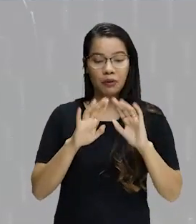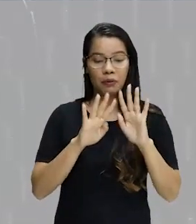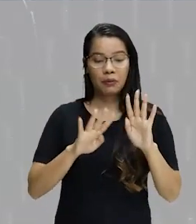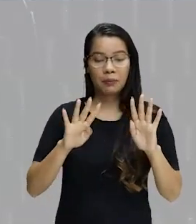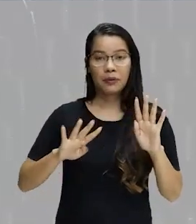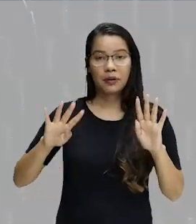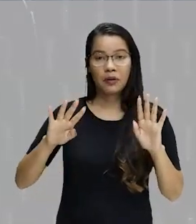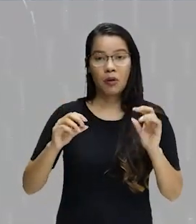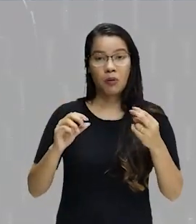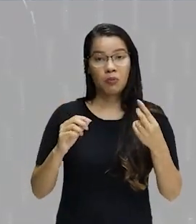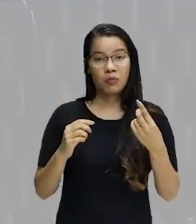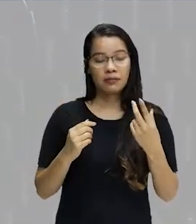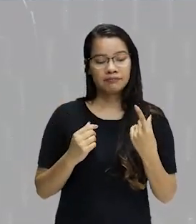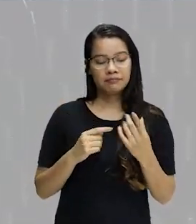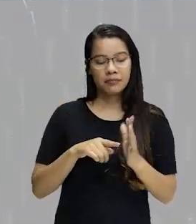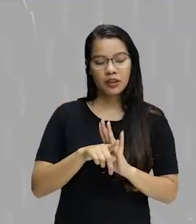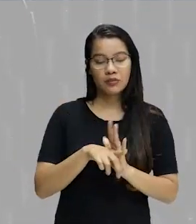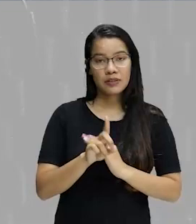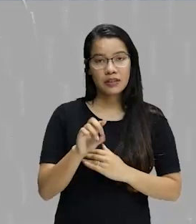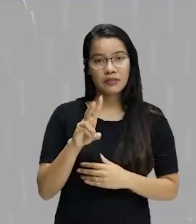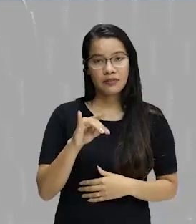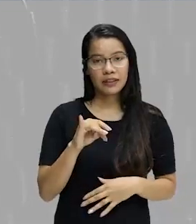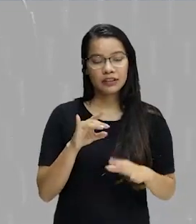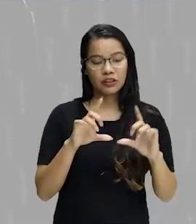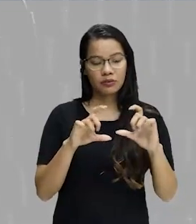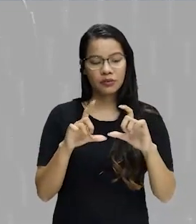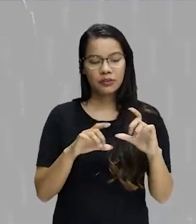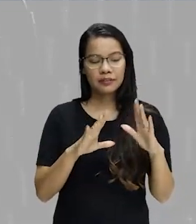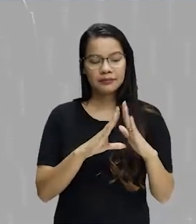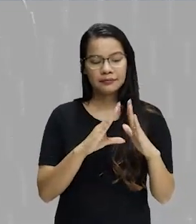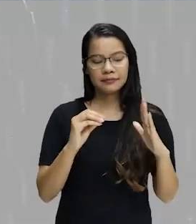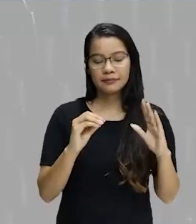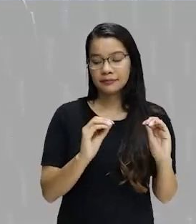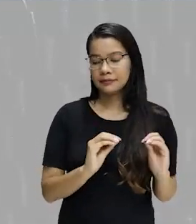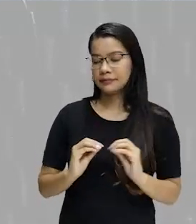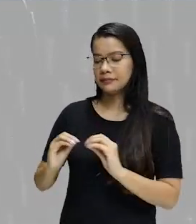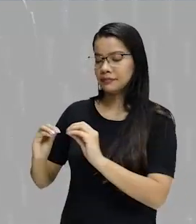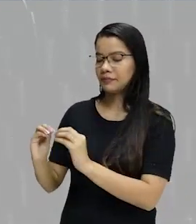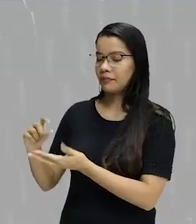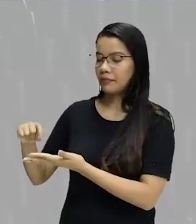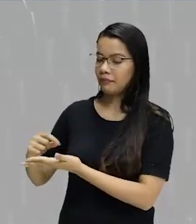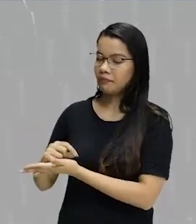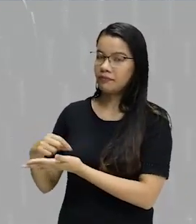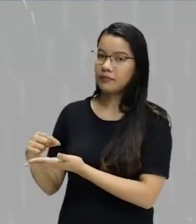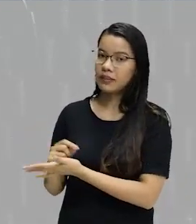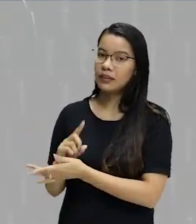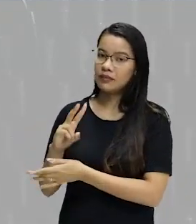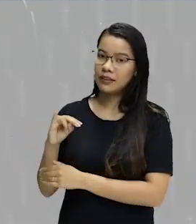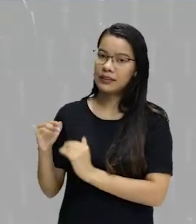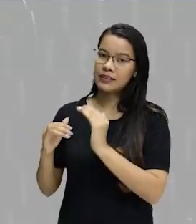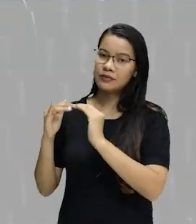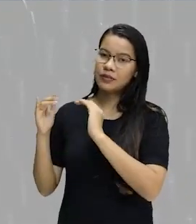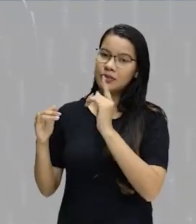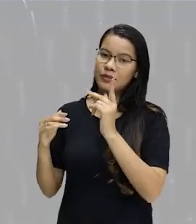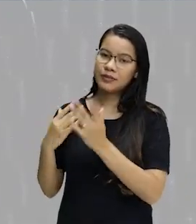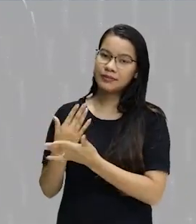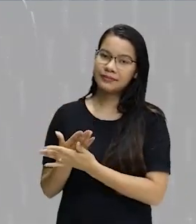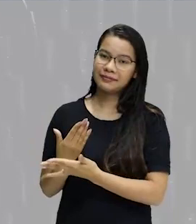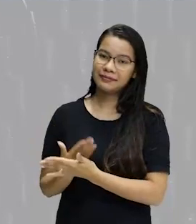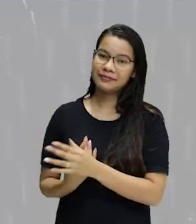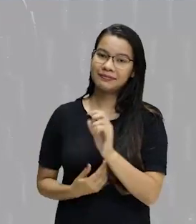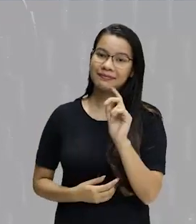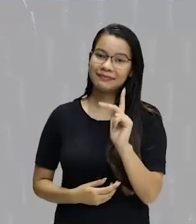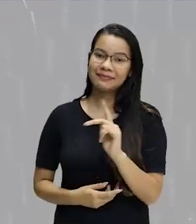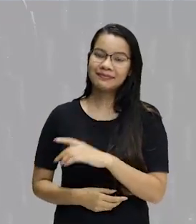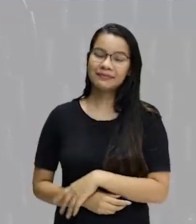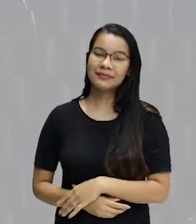questão, tudo bem? Você vai printar a tela, passar para o caderno e aí você vai desenvolver os seus estudos. Show de bola?